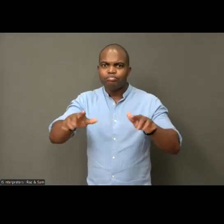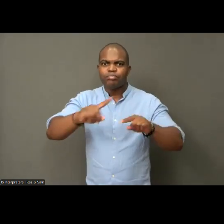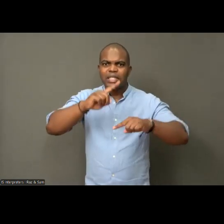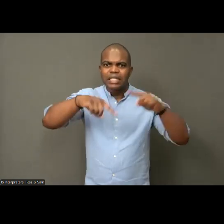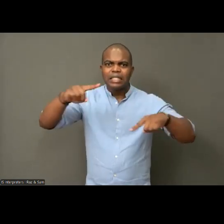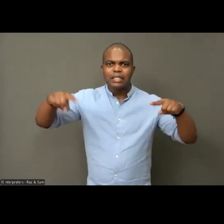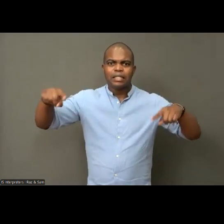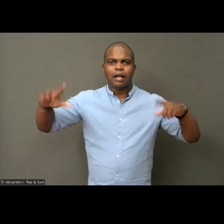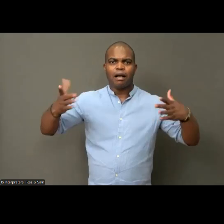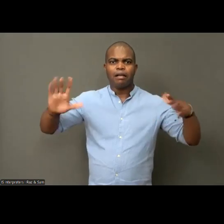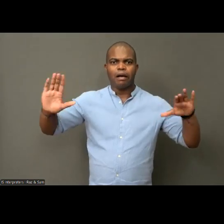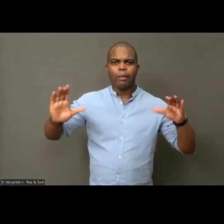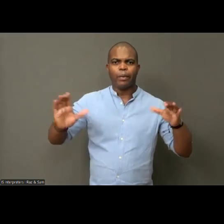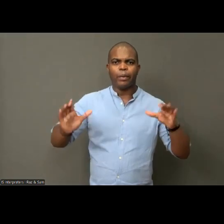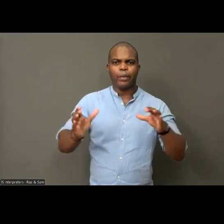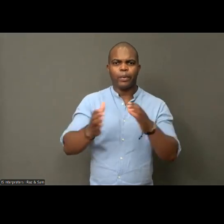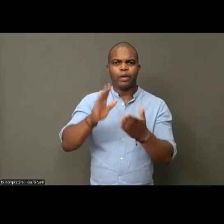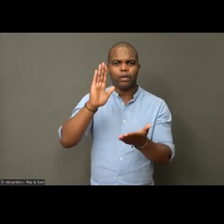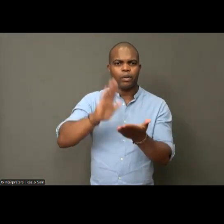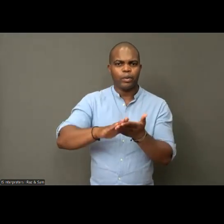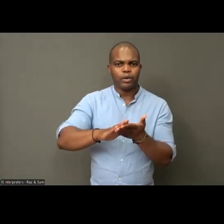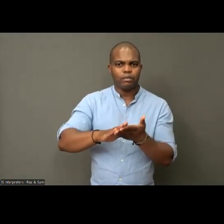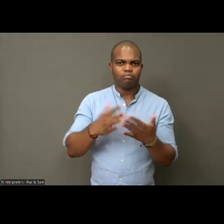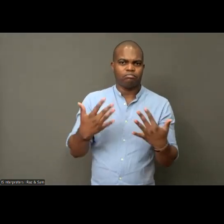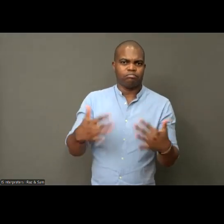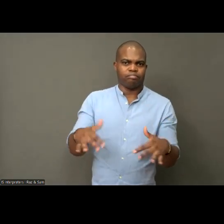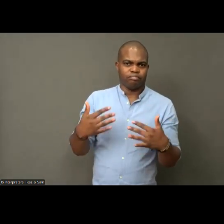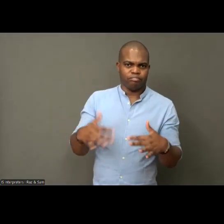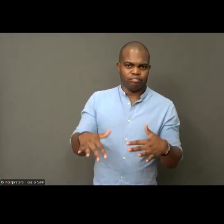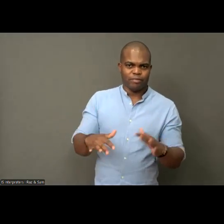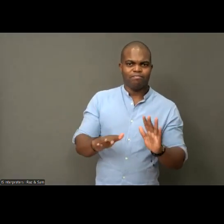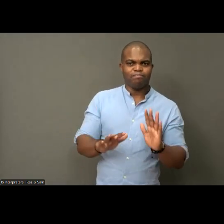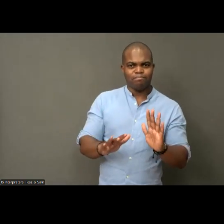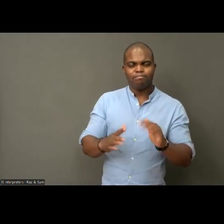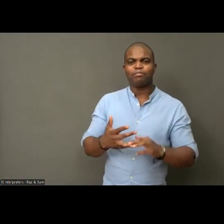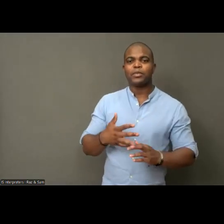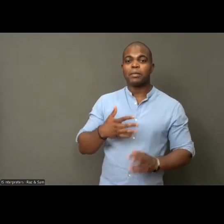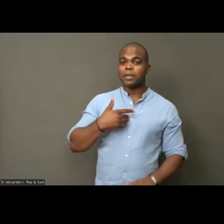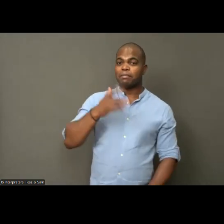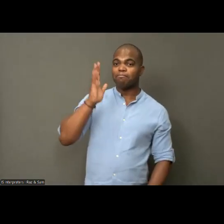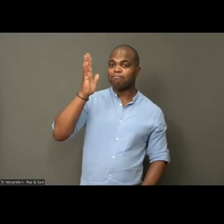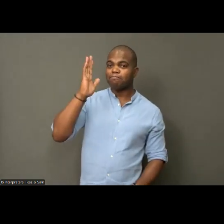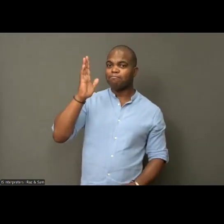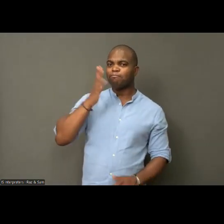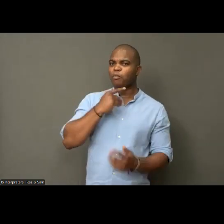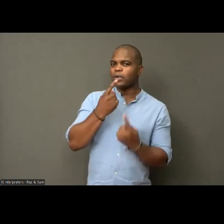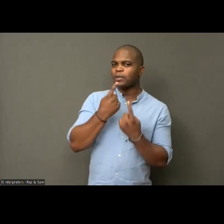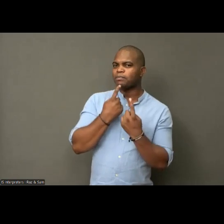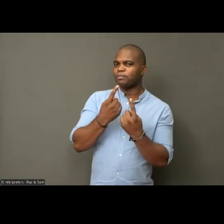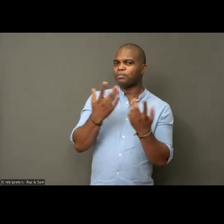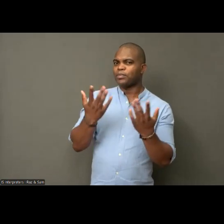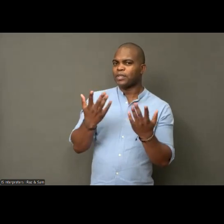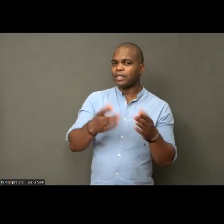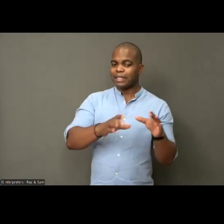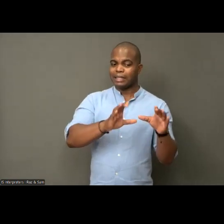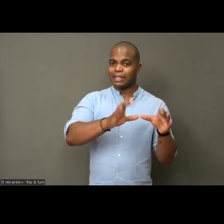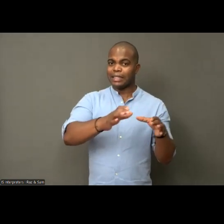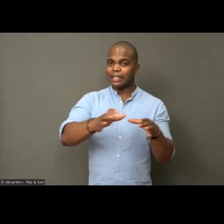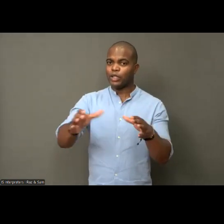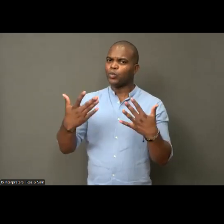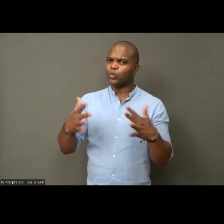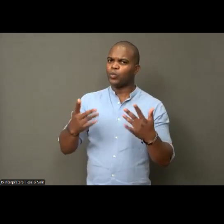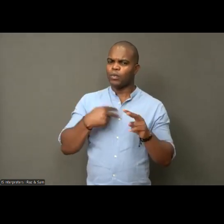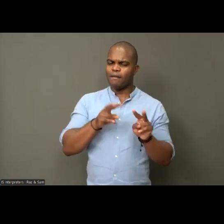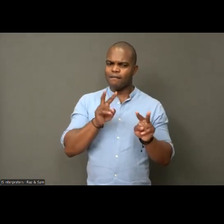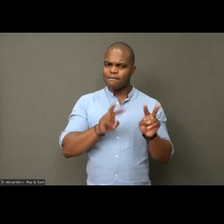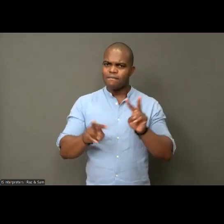abordagens comunicáveis. Nós queremos dizer que nós, da Força Tarefa, temos trabalhado muito nessa longa tarefa, numa